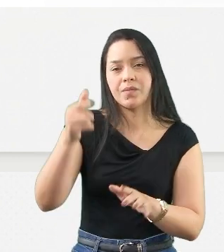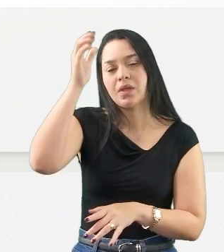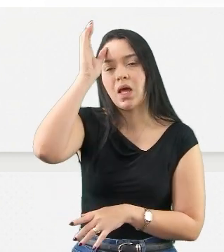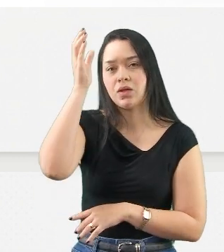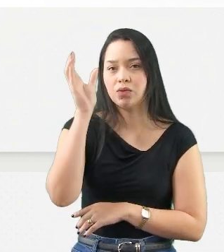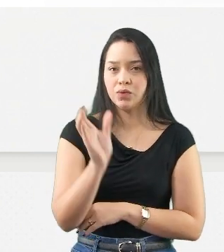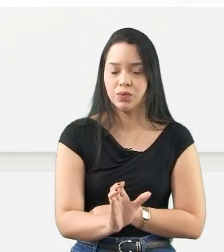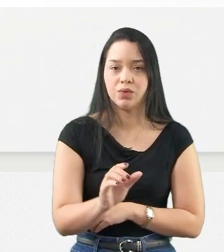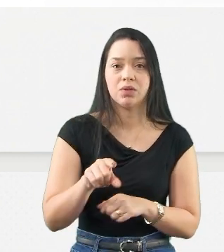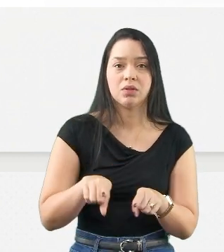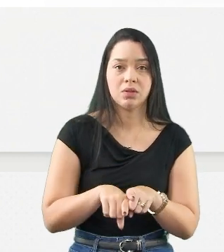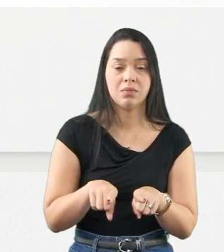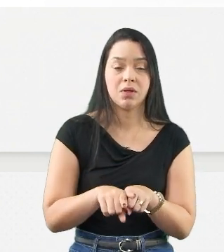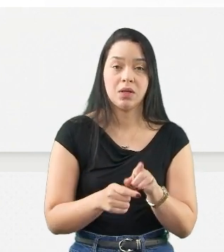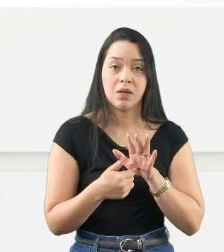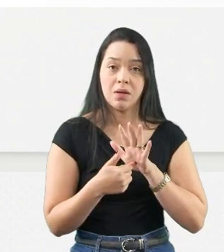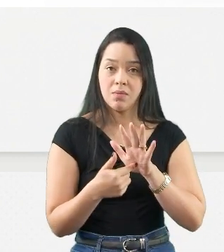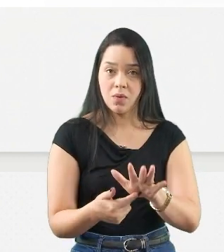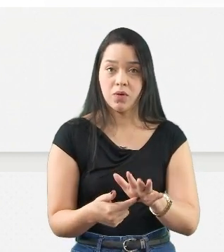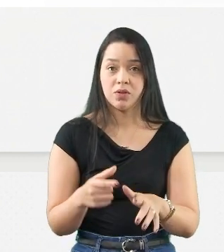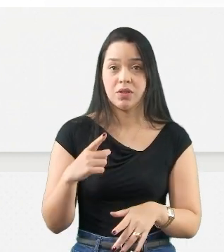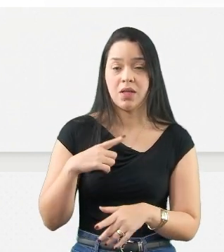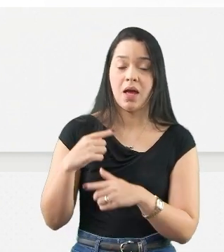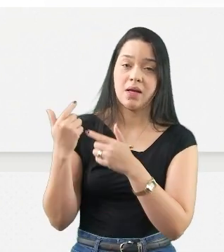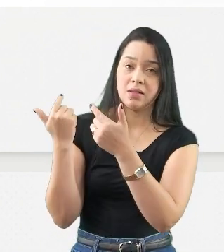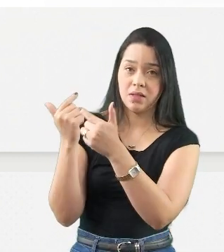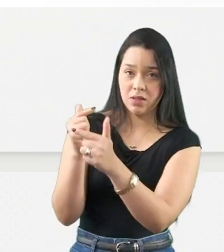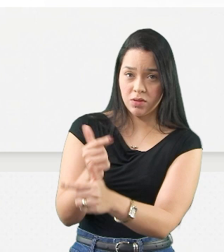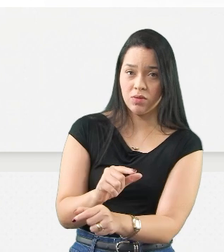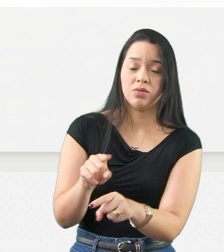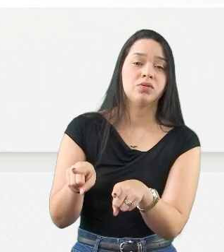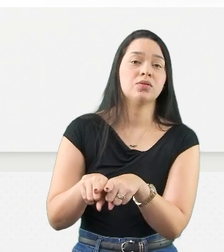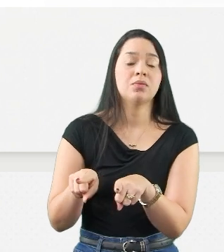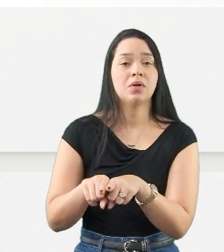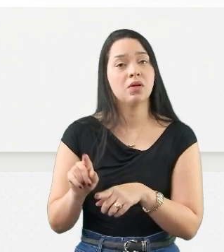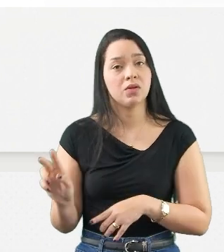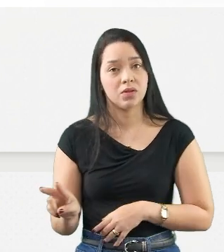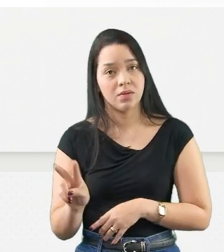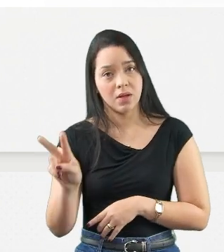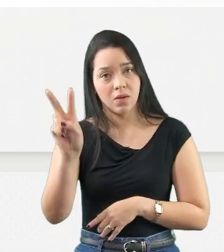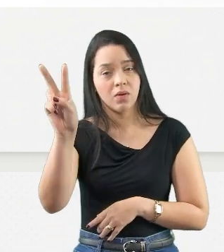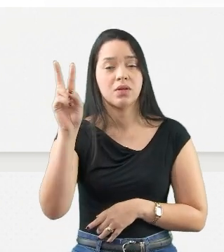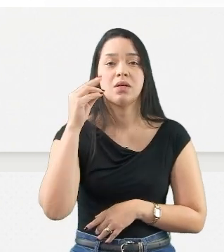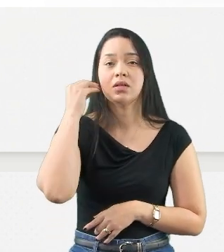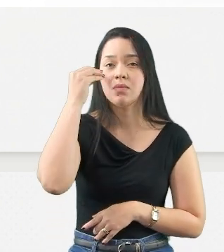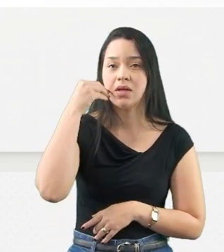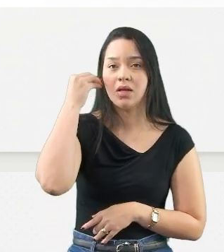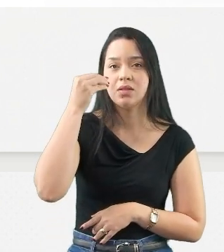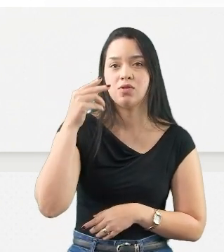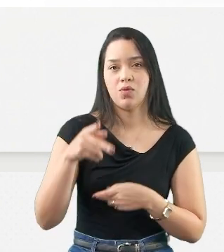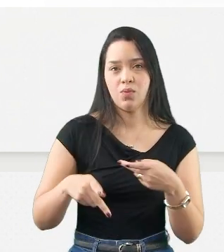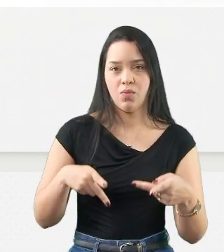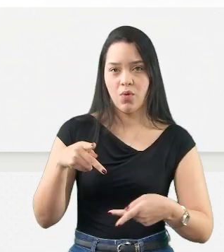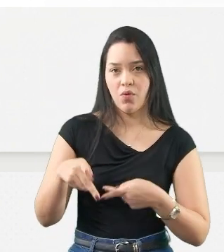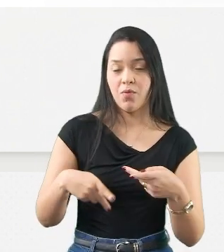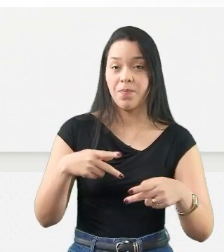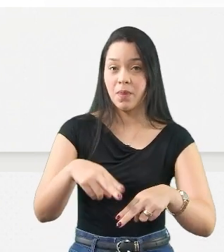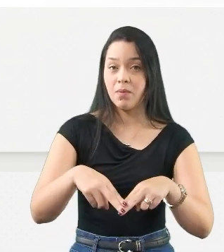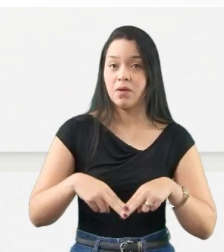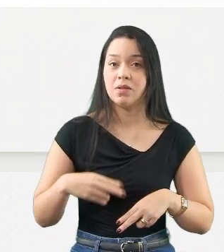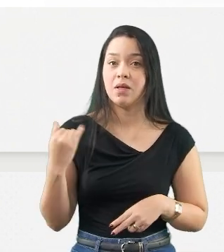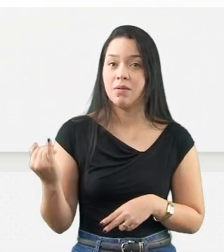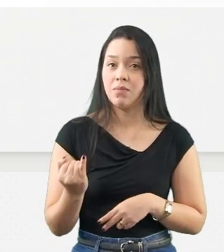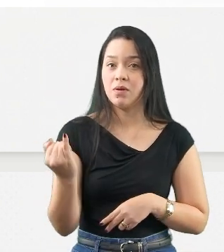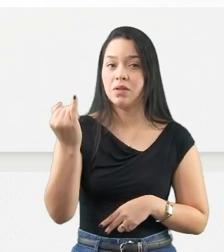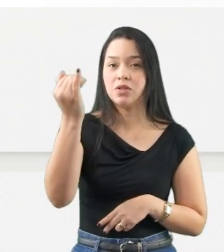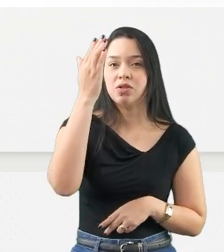né? Reflete e preserva as tradições, os valores, as experiências de um povo. Por isso que é importante a gente